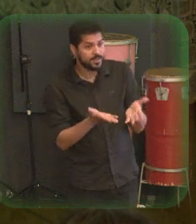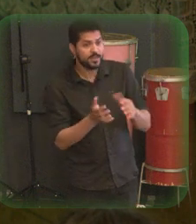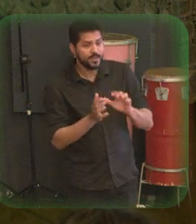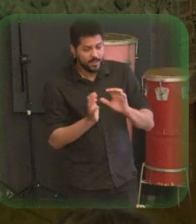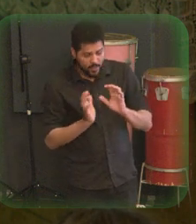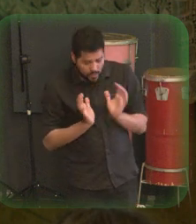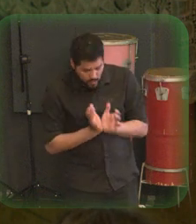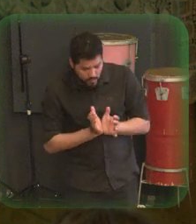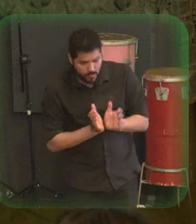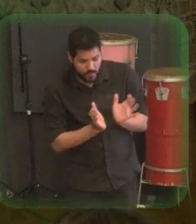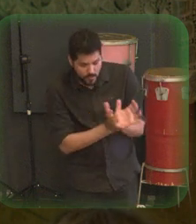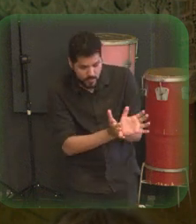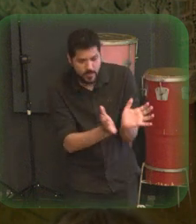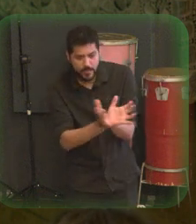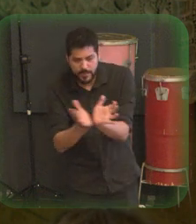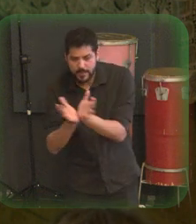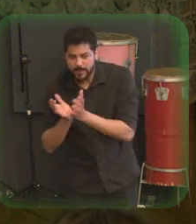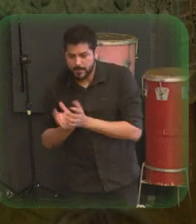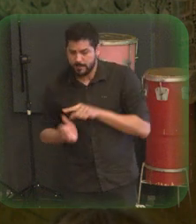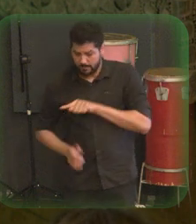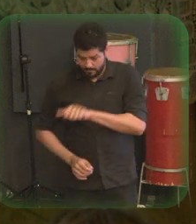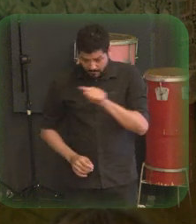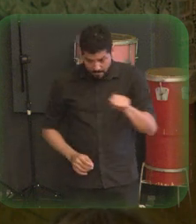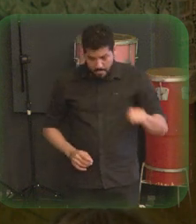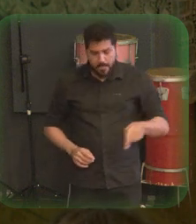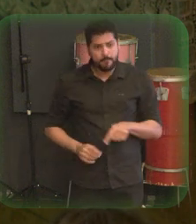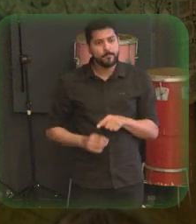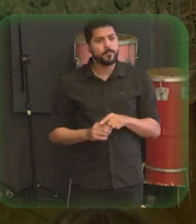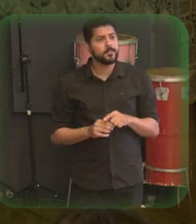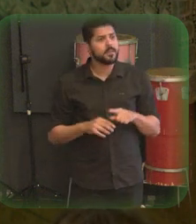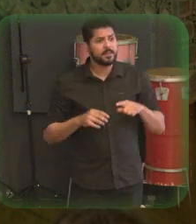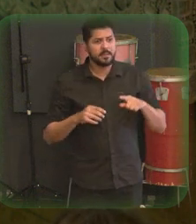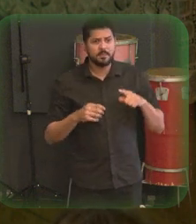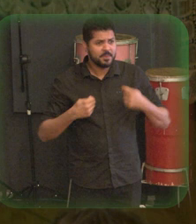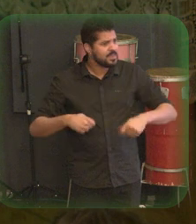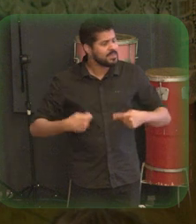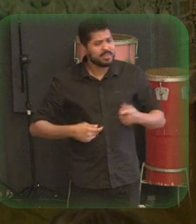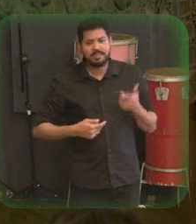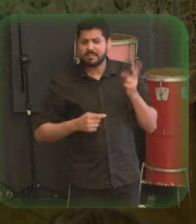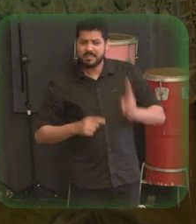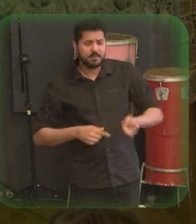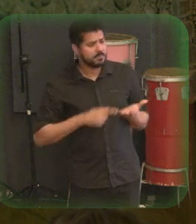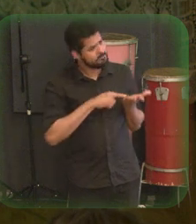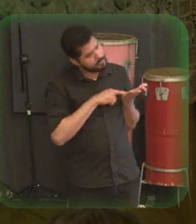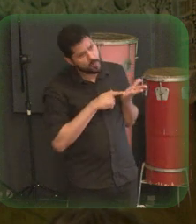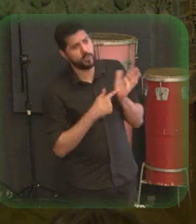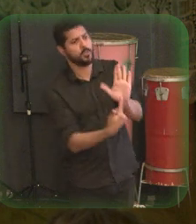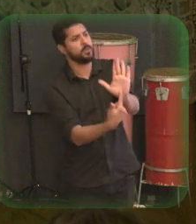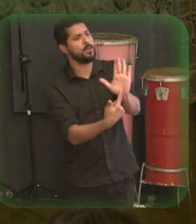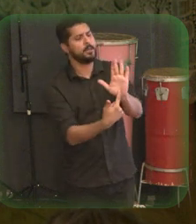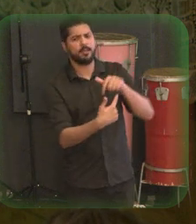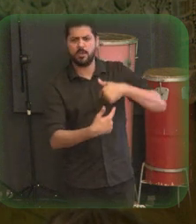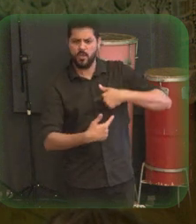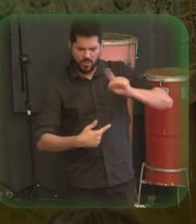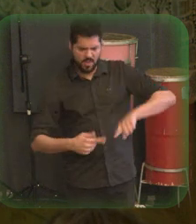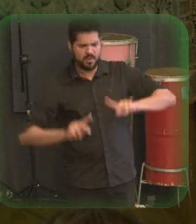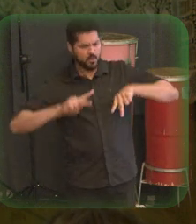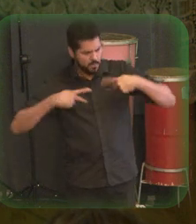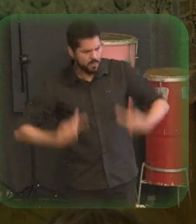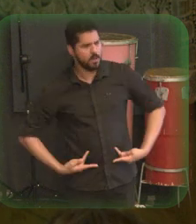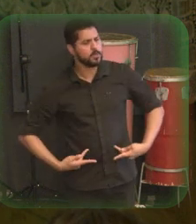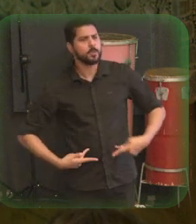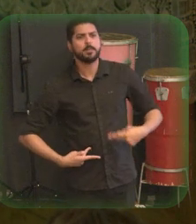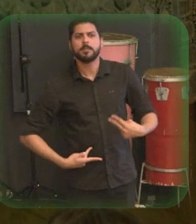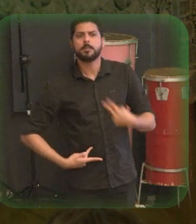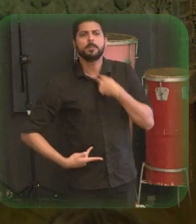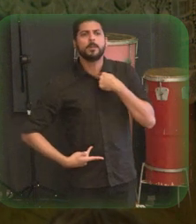grupos sociais que têm colocado em xeque a sua humanidade o tempo todo. Ou porque não podem cometer erros, ou porque